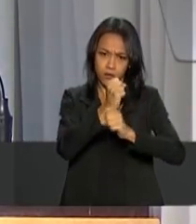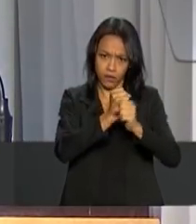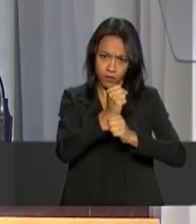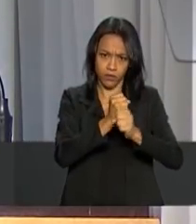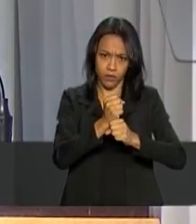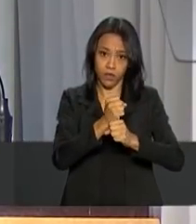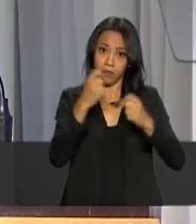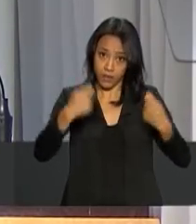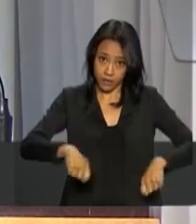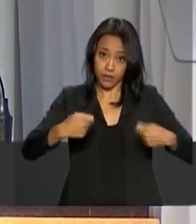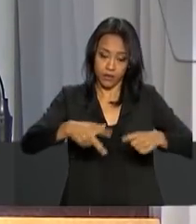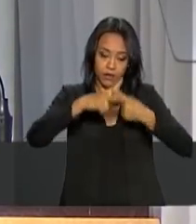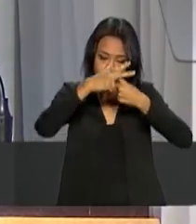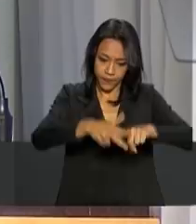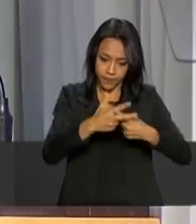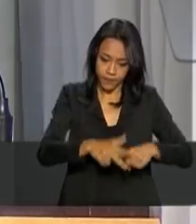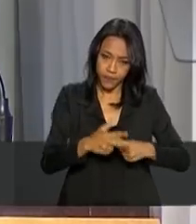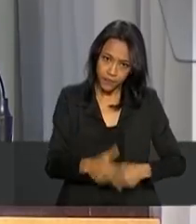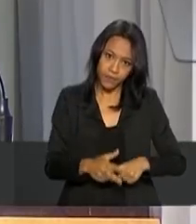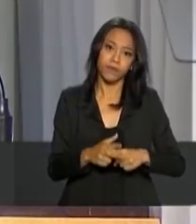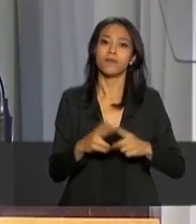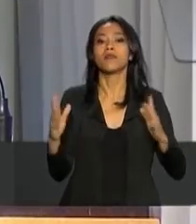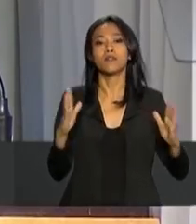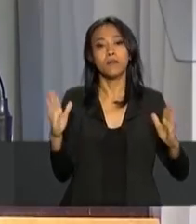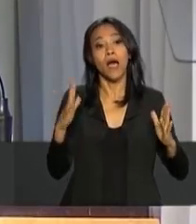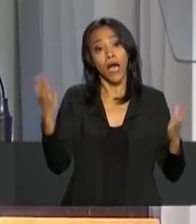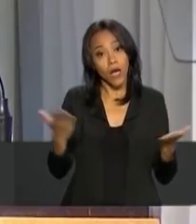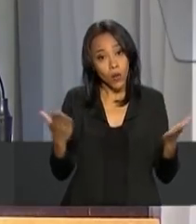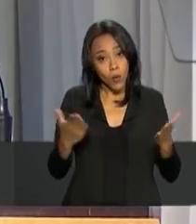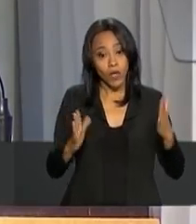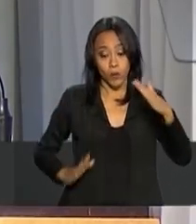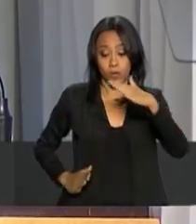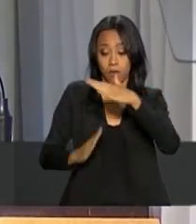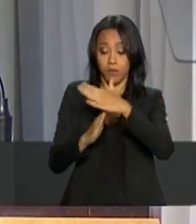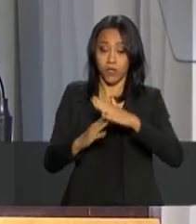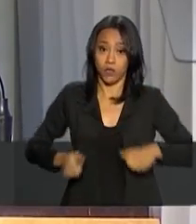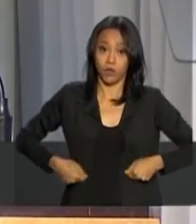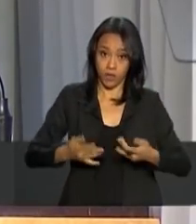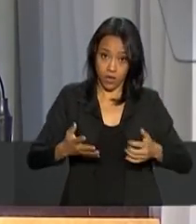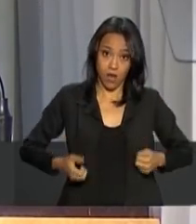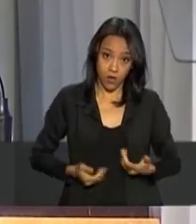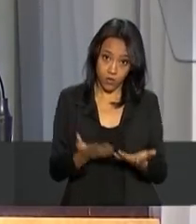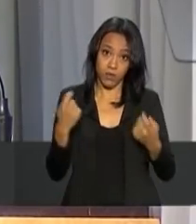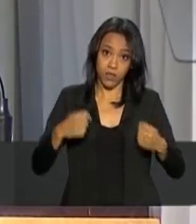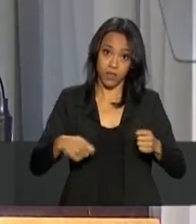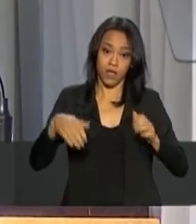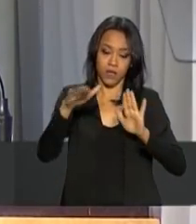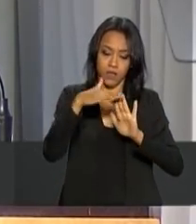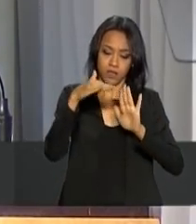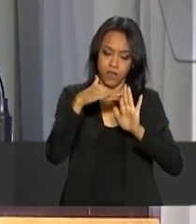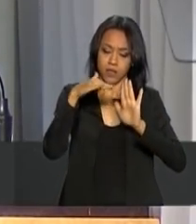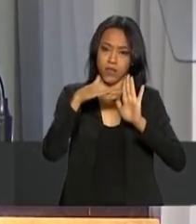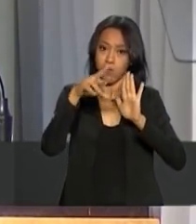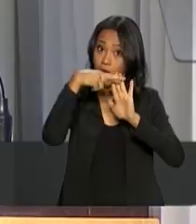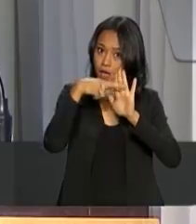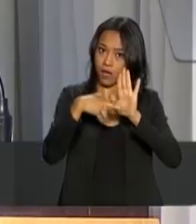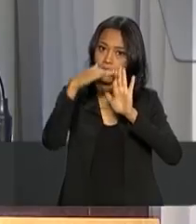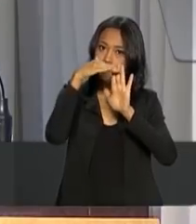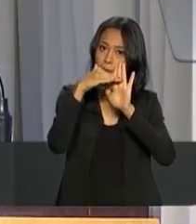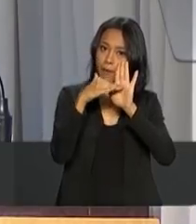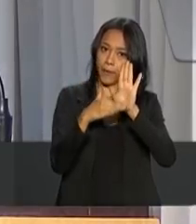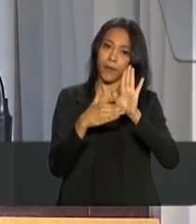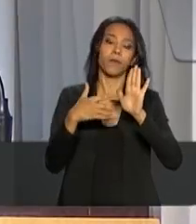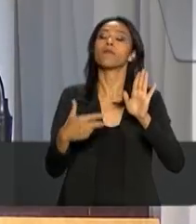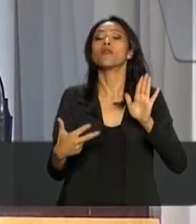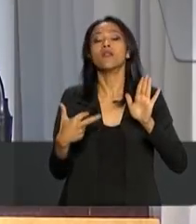uma revisão, daí sim, ela pode dizer, olha, agora o teto público será tal e qual, etc, etc, etc. Não se pode, penso eu,